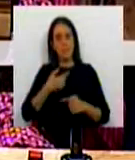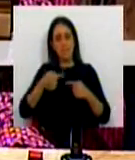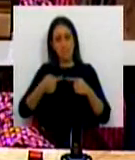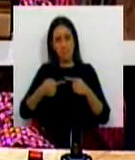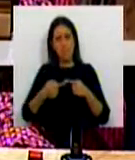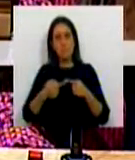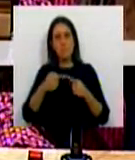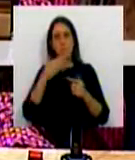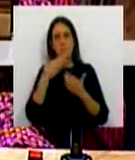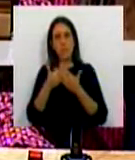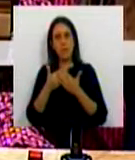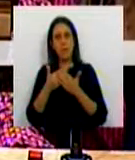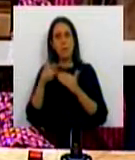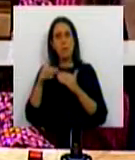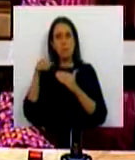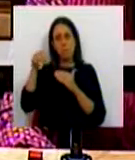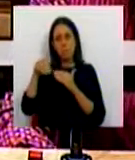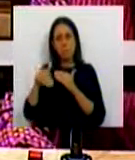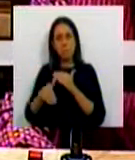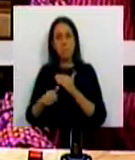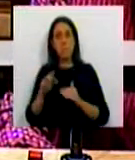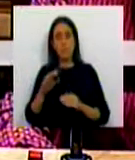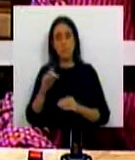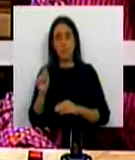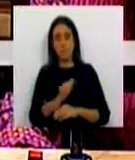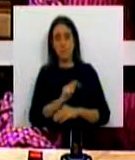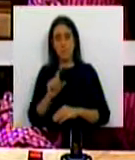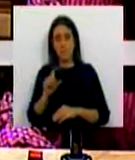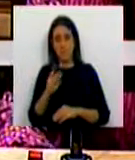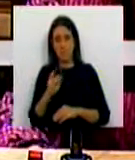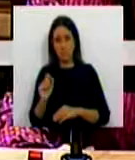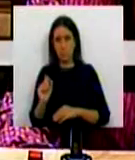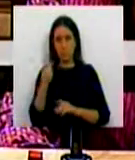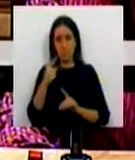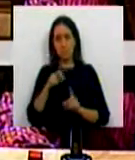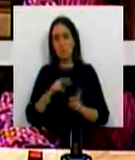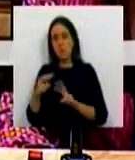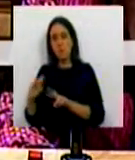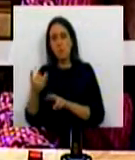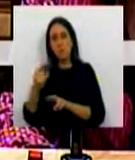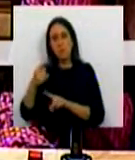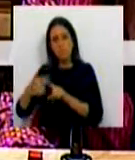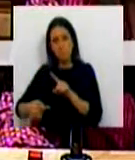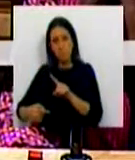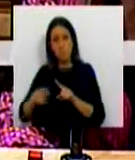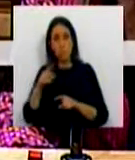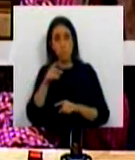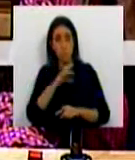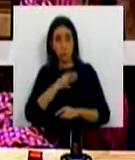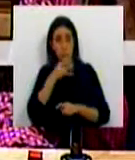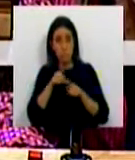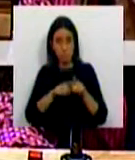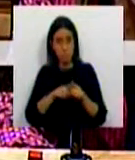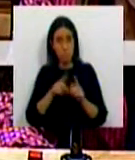decrescente, passando de 3% no primeiro trimestre para 2,5% no segundo. Se os senhores deputados leram o relatório do